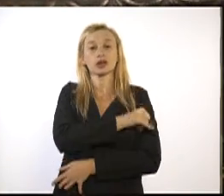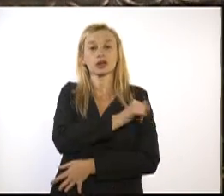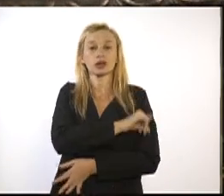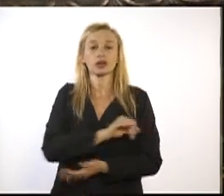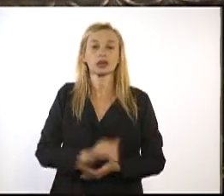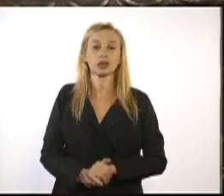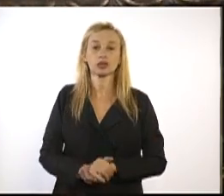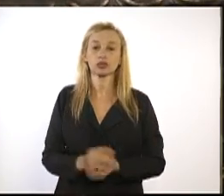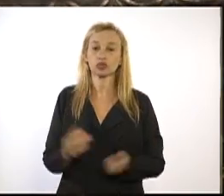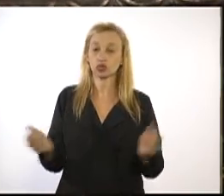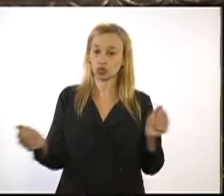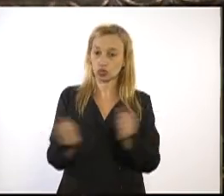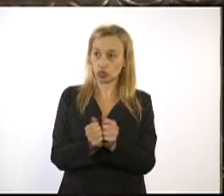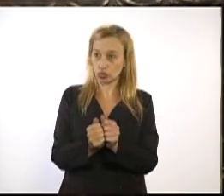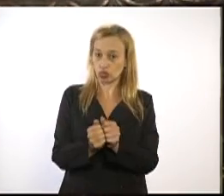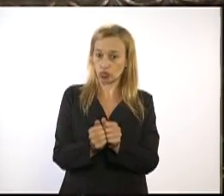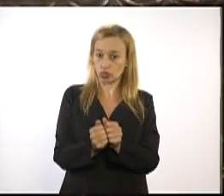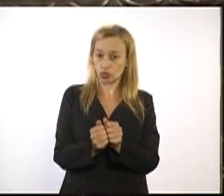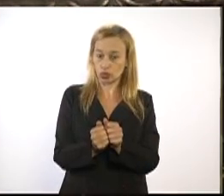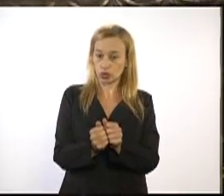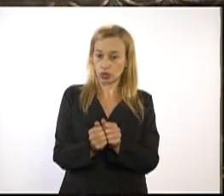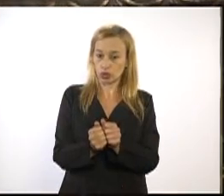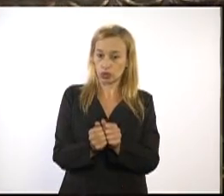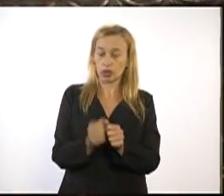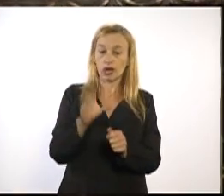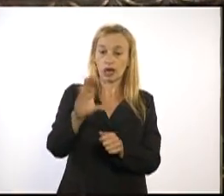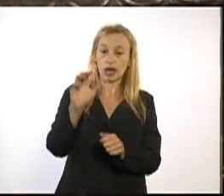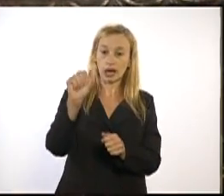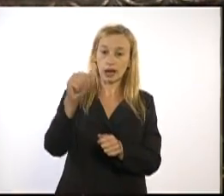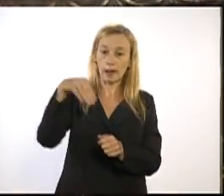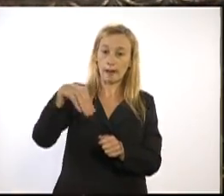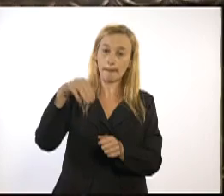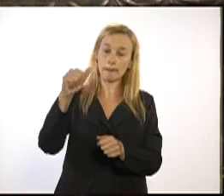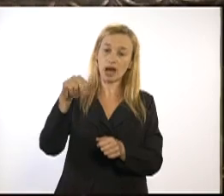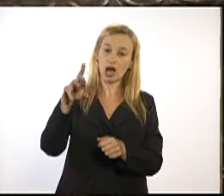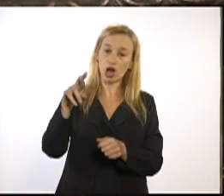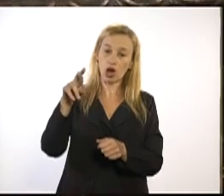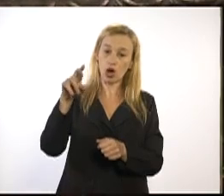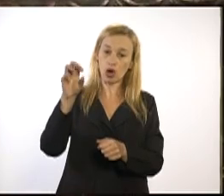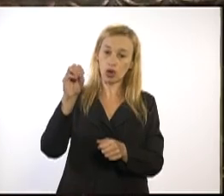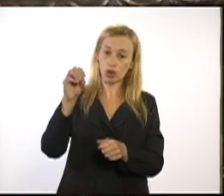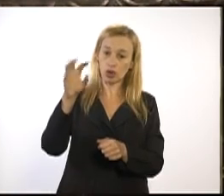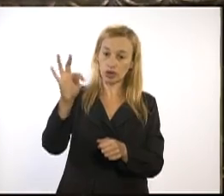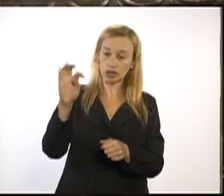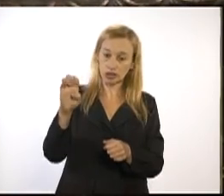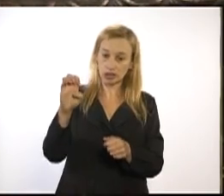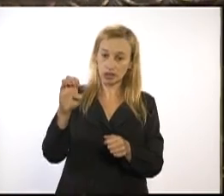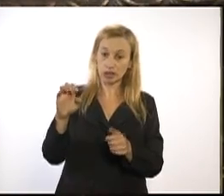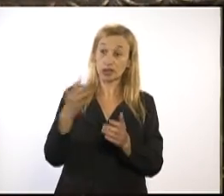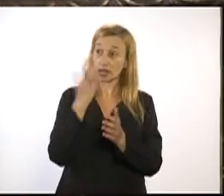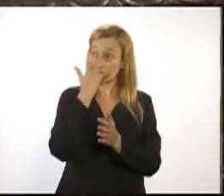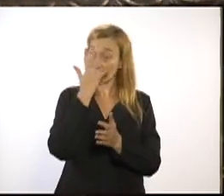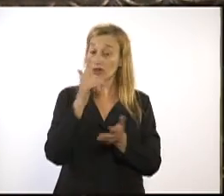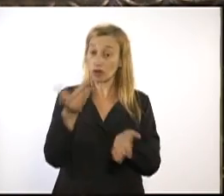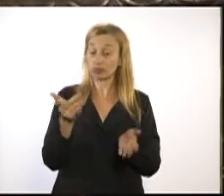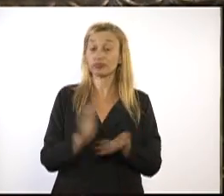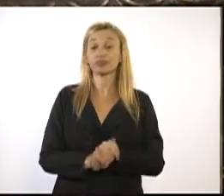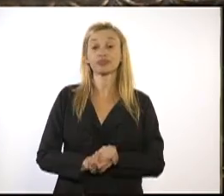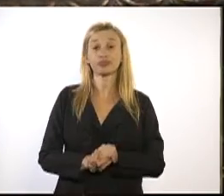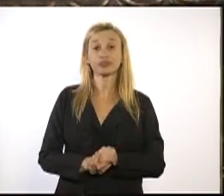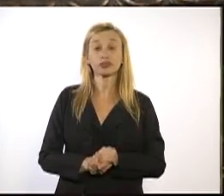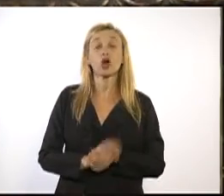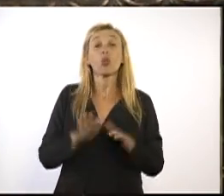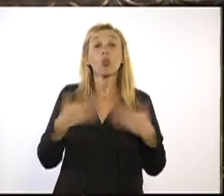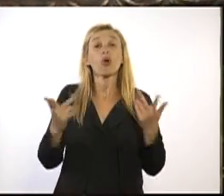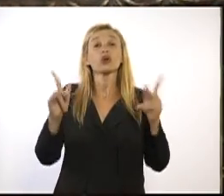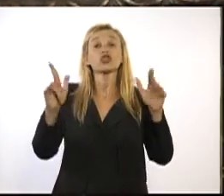estiveram juntos no camarote do Carnaval. Qual a diferença entre os dois? Qual a